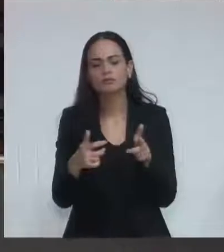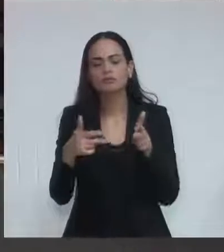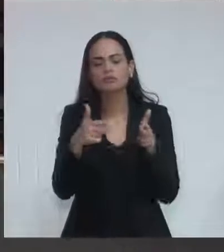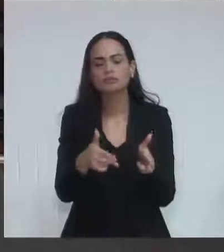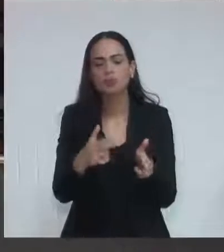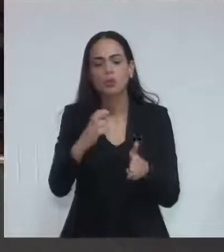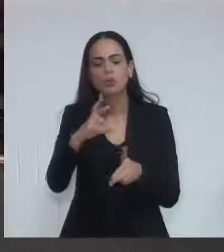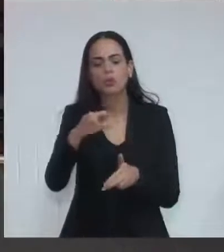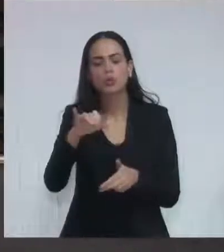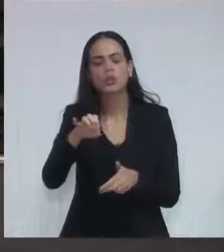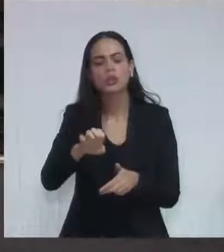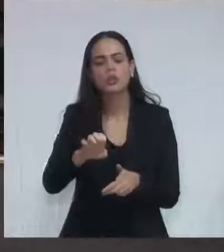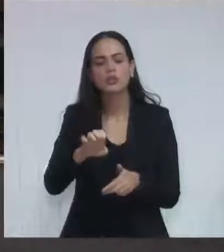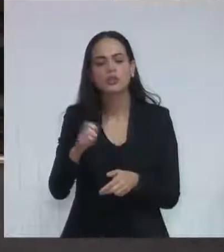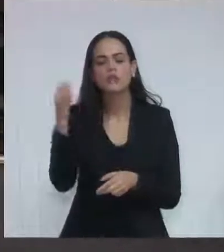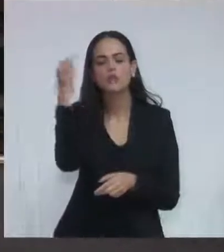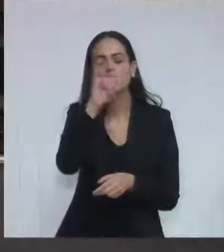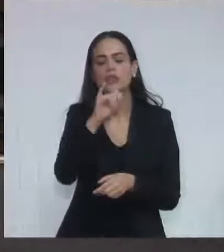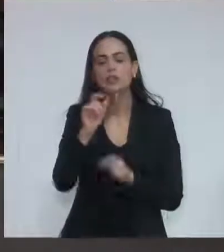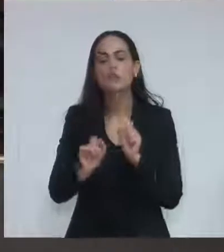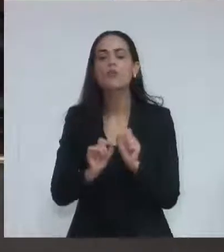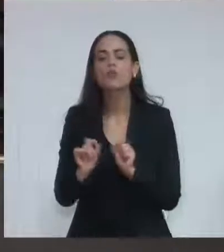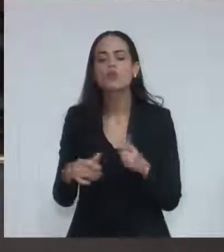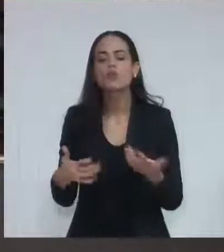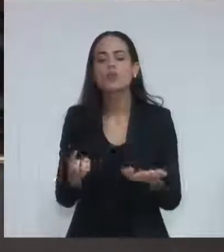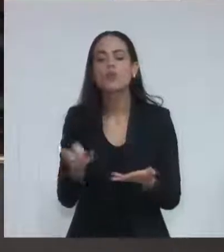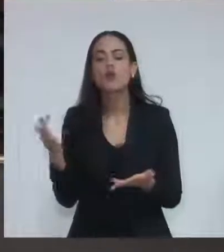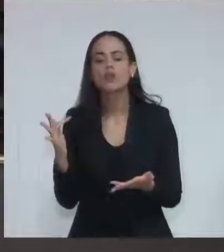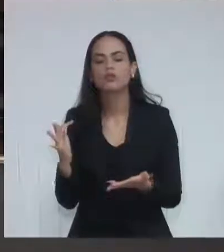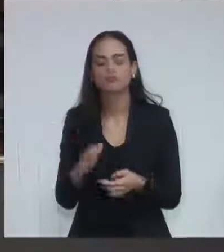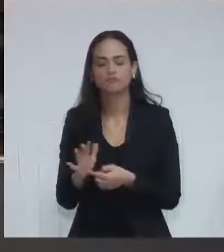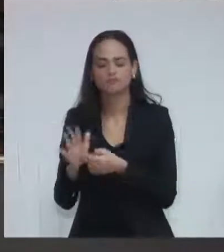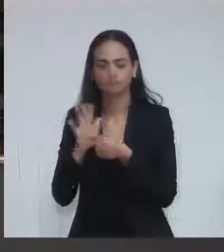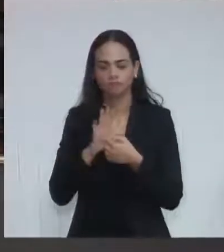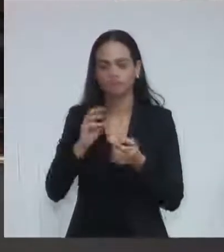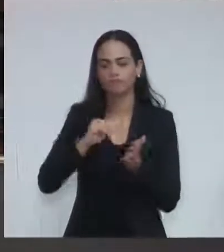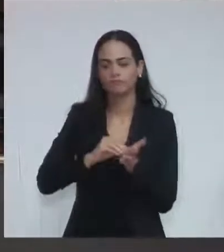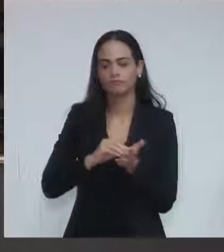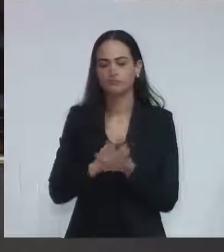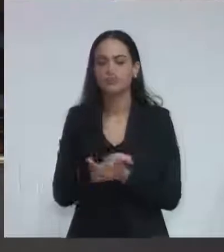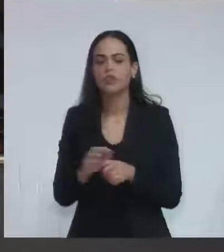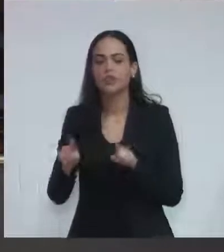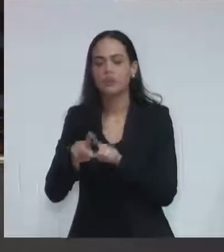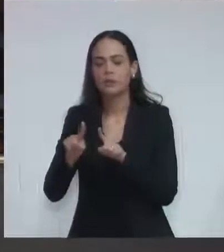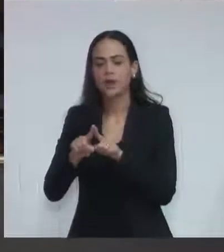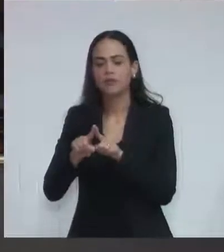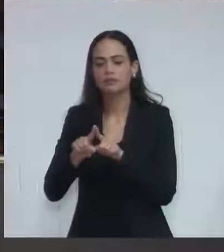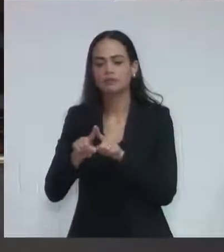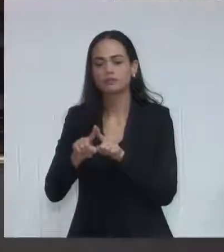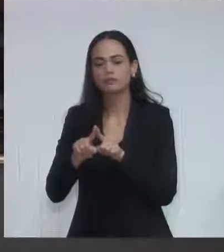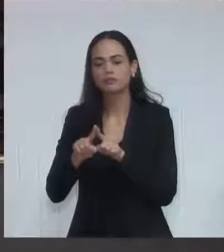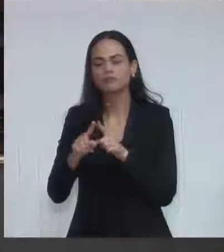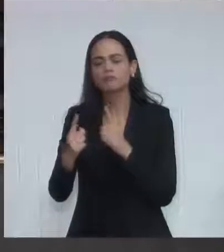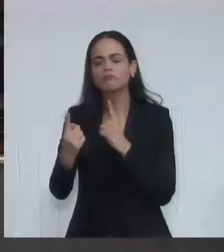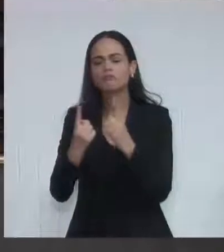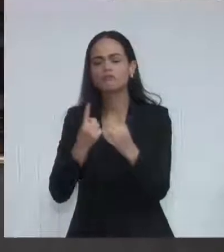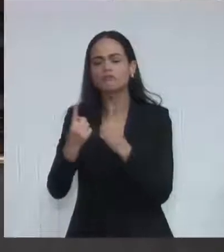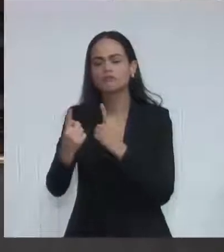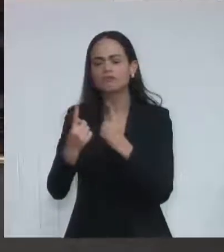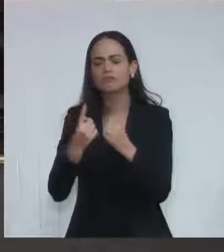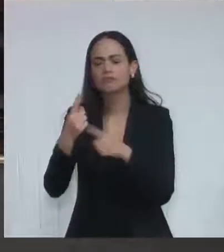Morumbi? 4. As câmeras de monitoramento instaladas na saída do bairro Altos do Morumbi, sentido a cidade de Valinhos, estão